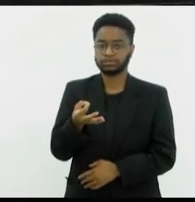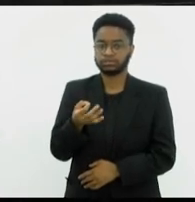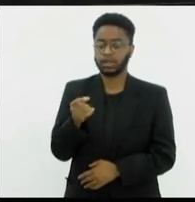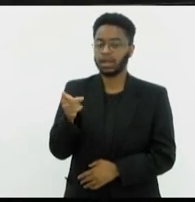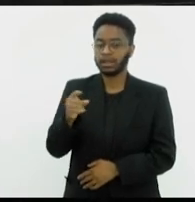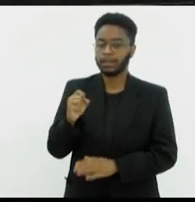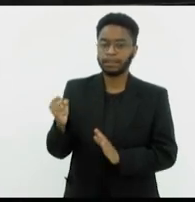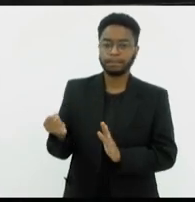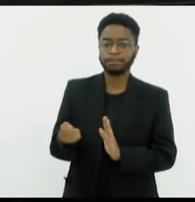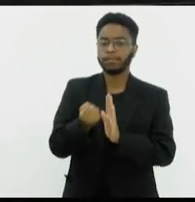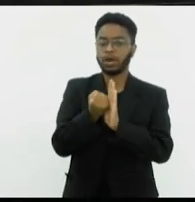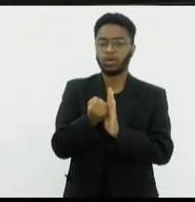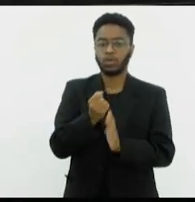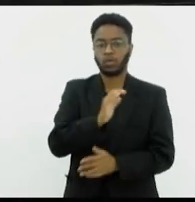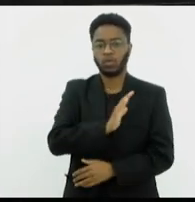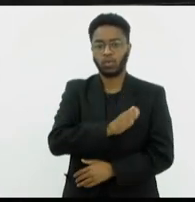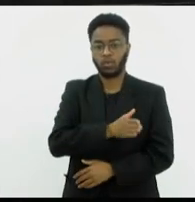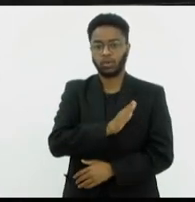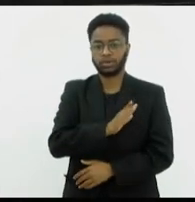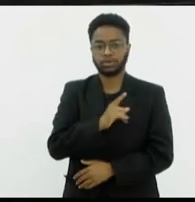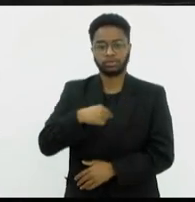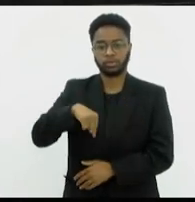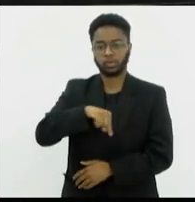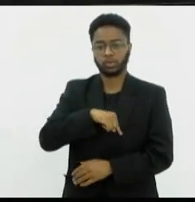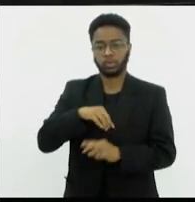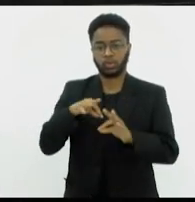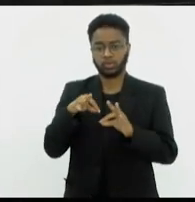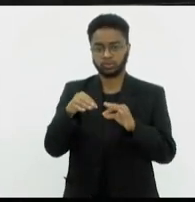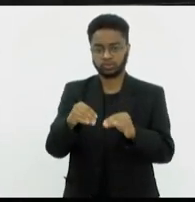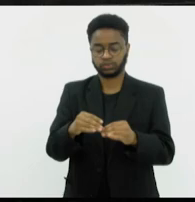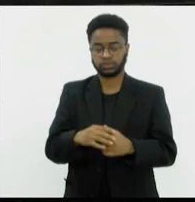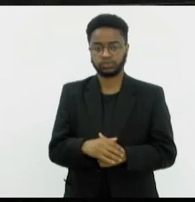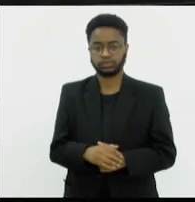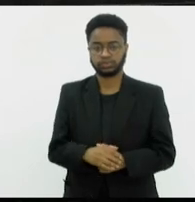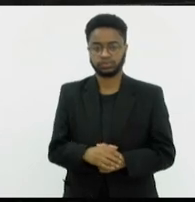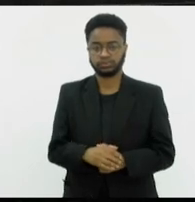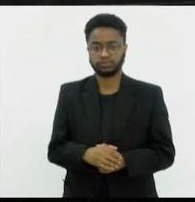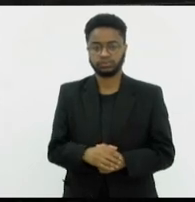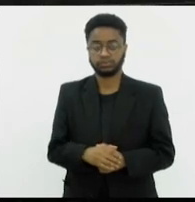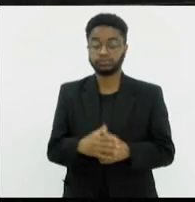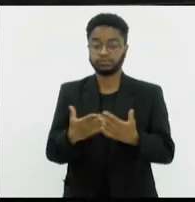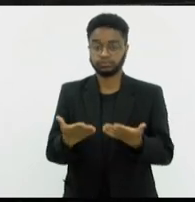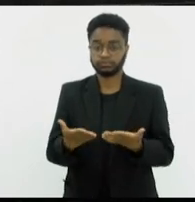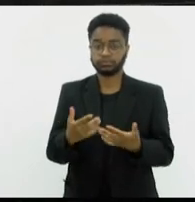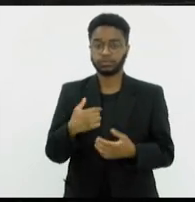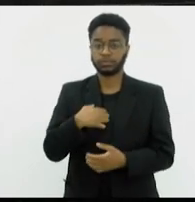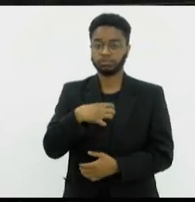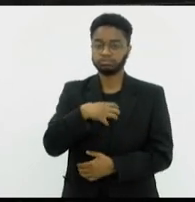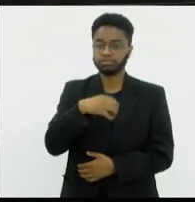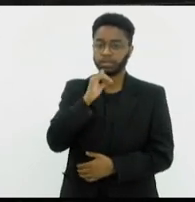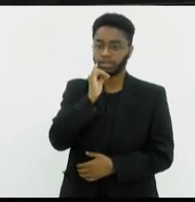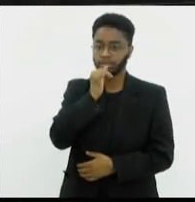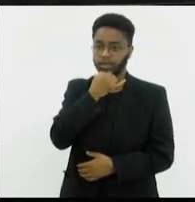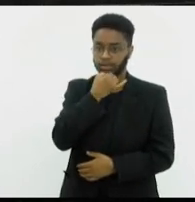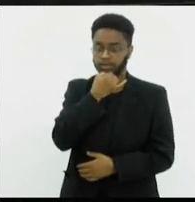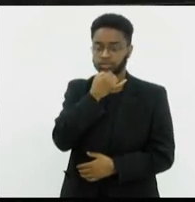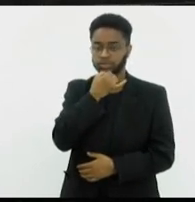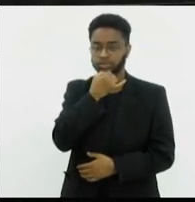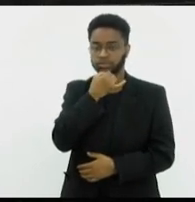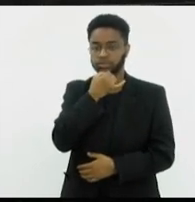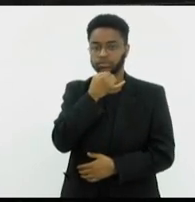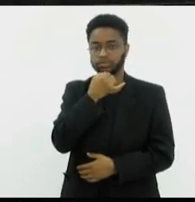marcou o coração de todos nós. Então é com muito pesar que a